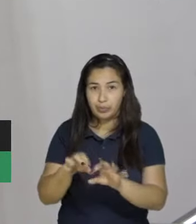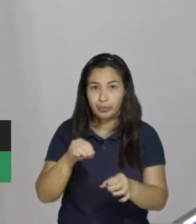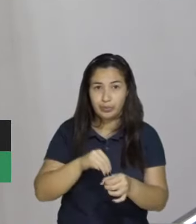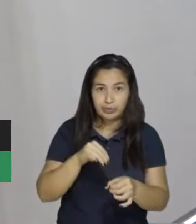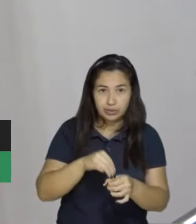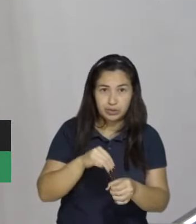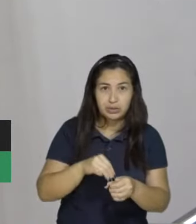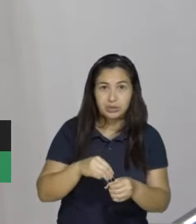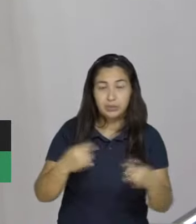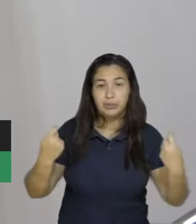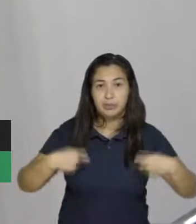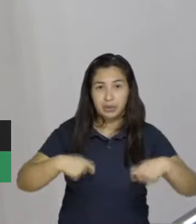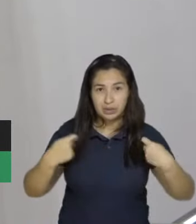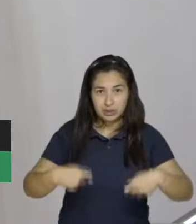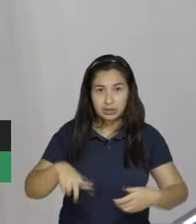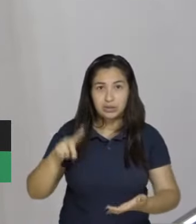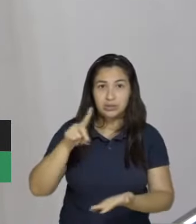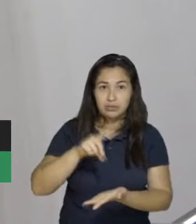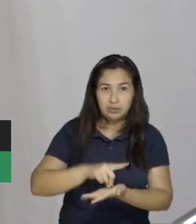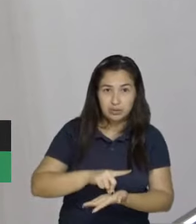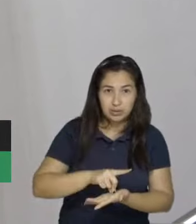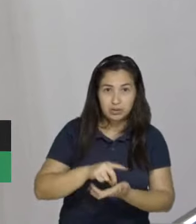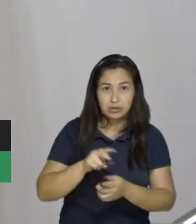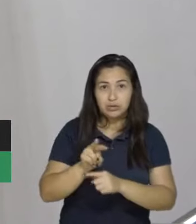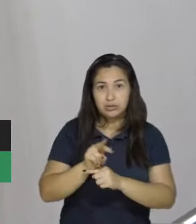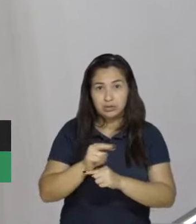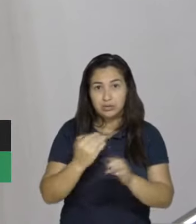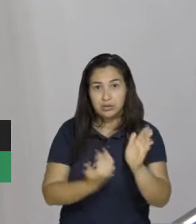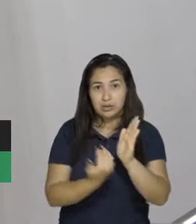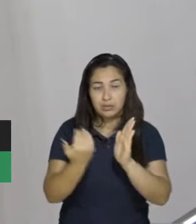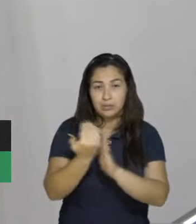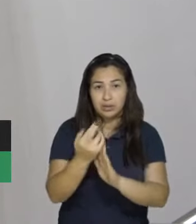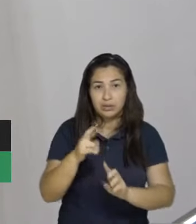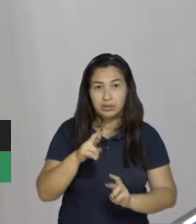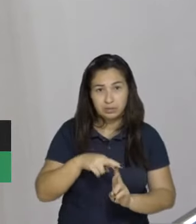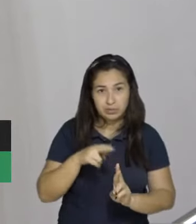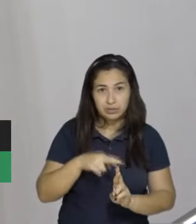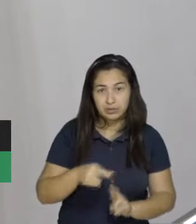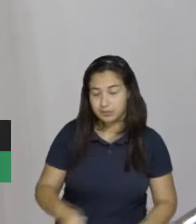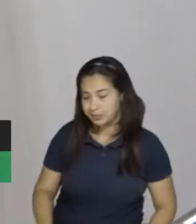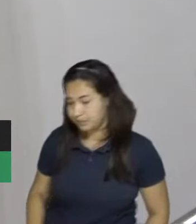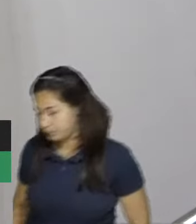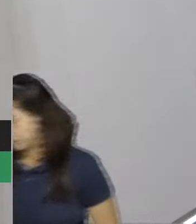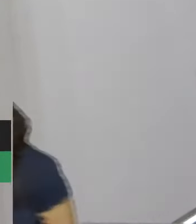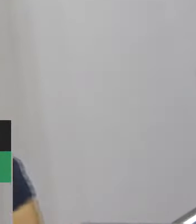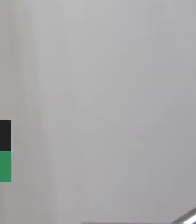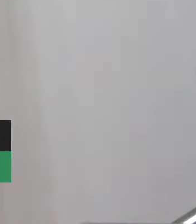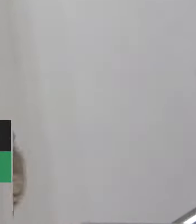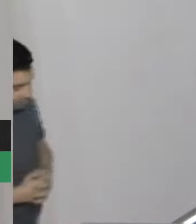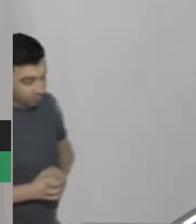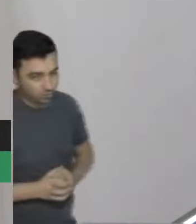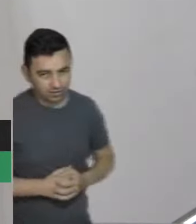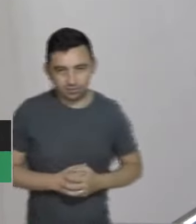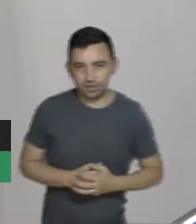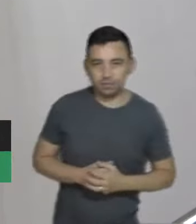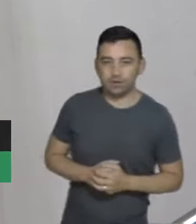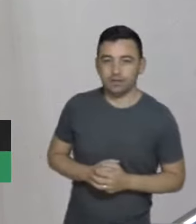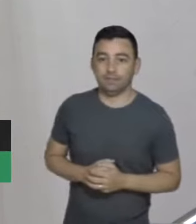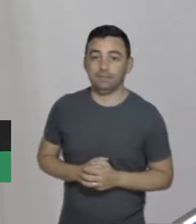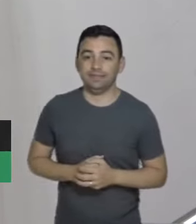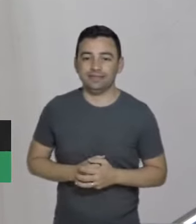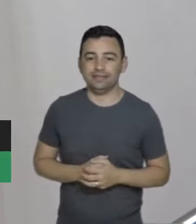nós precisamos, de verdade, mais representantes. É isso é o meu pedido hoje aqui, né? E deixar